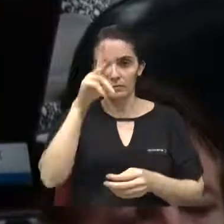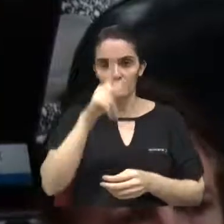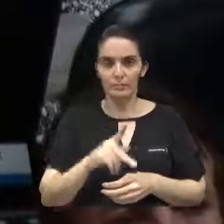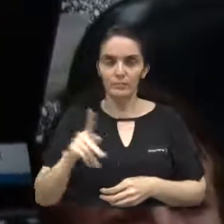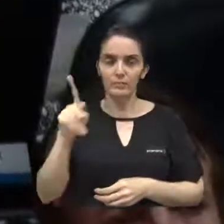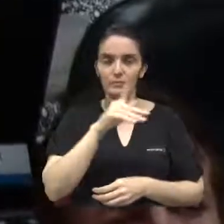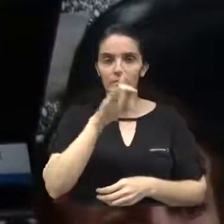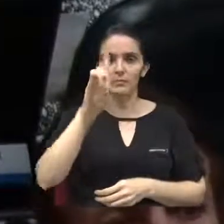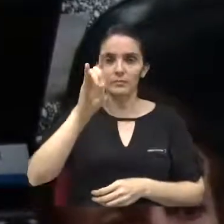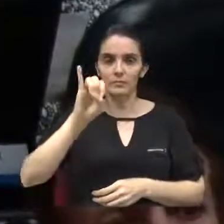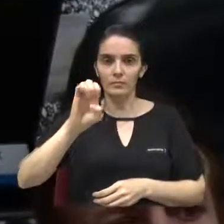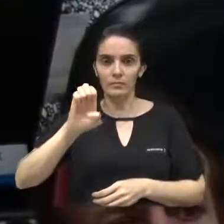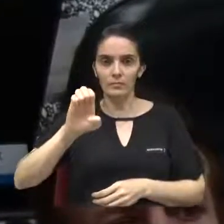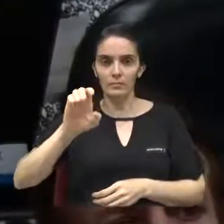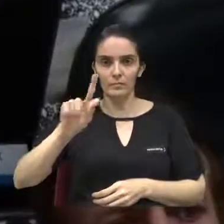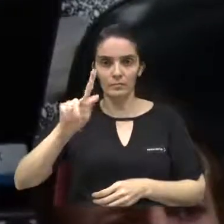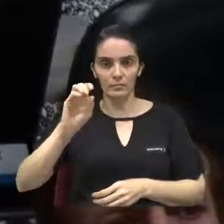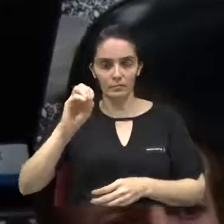e todos